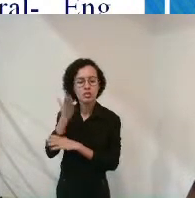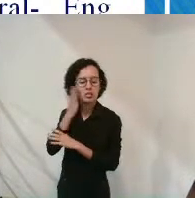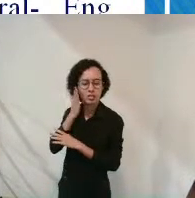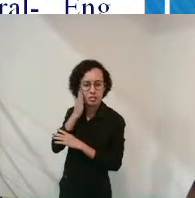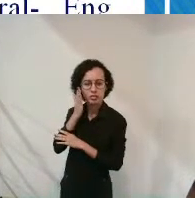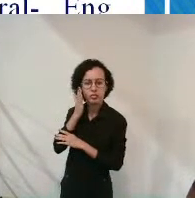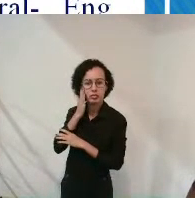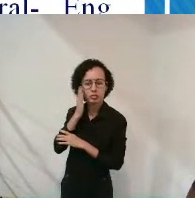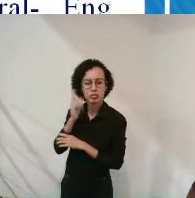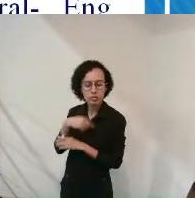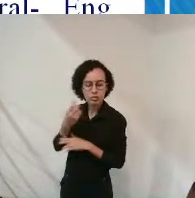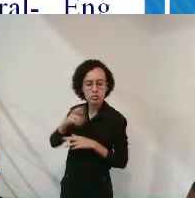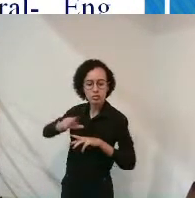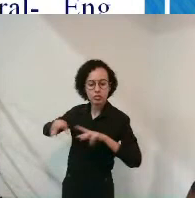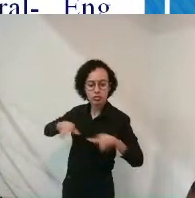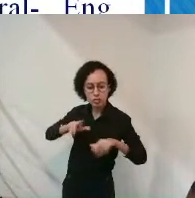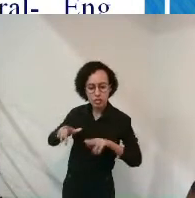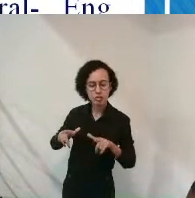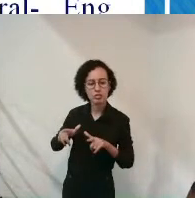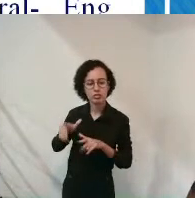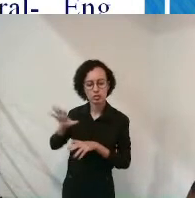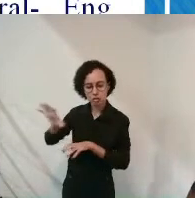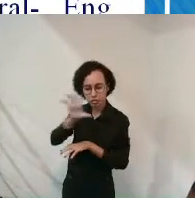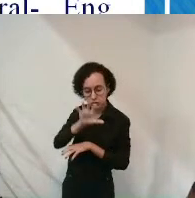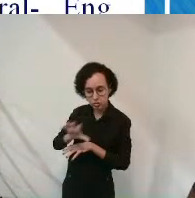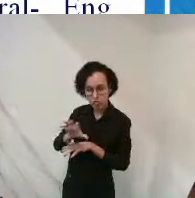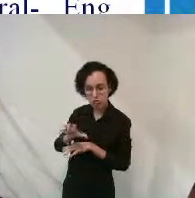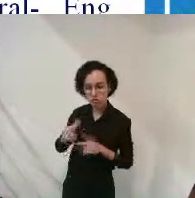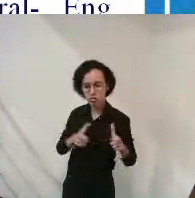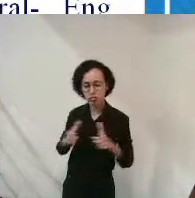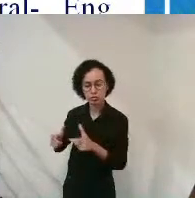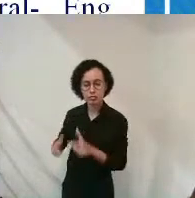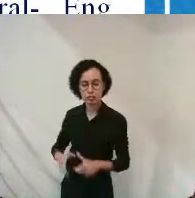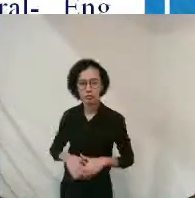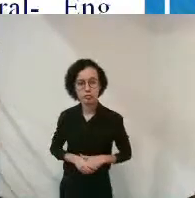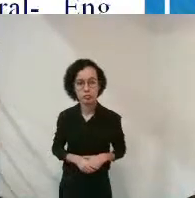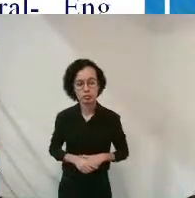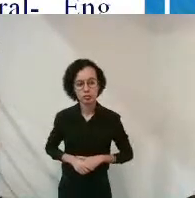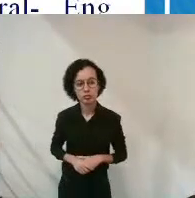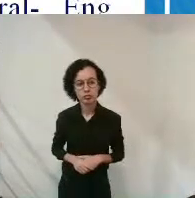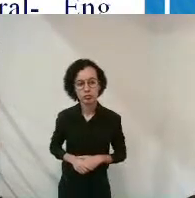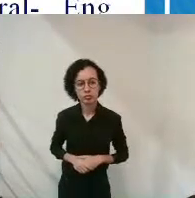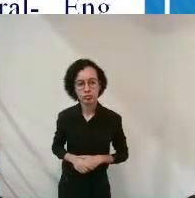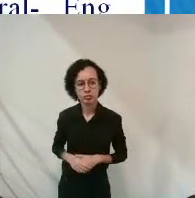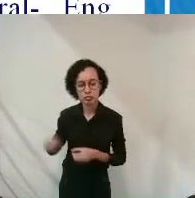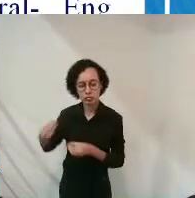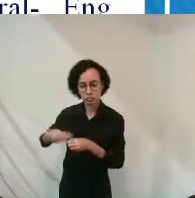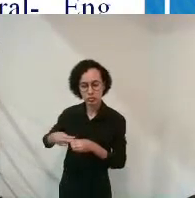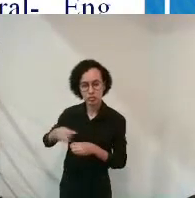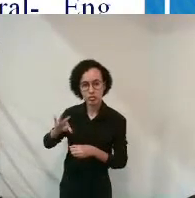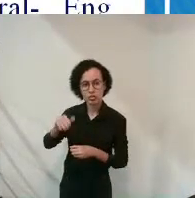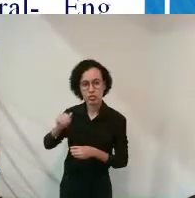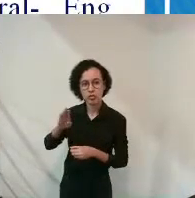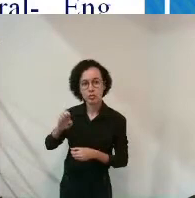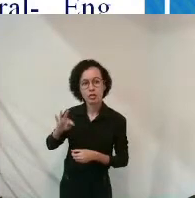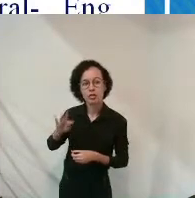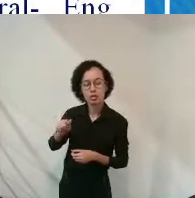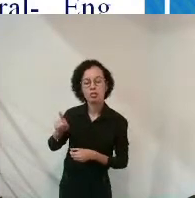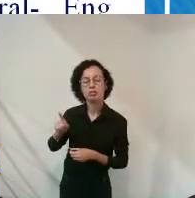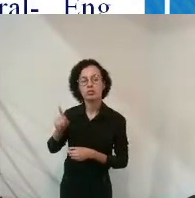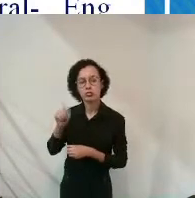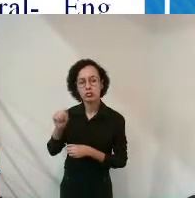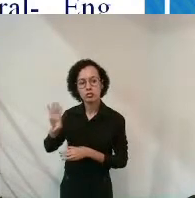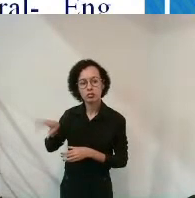entender as nossas diferenças regionais e locacionais. O município de Cametá